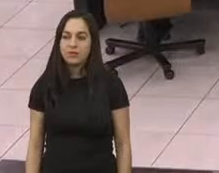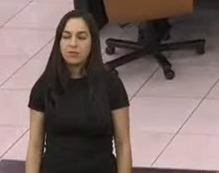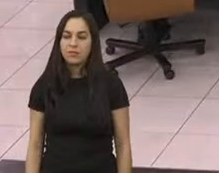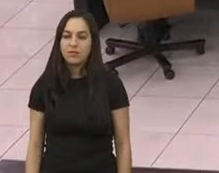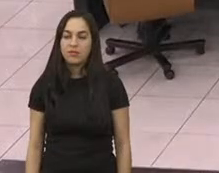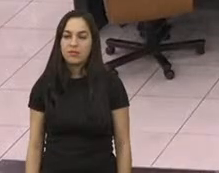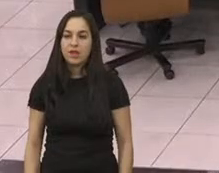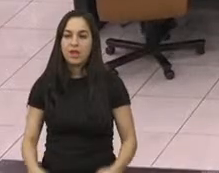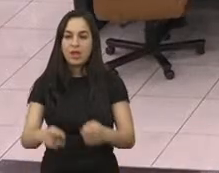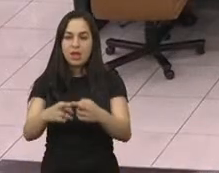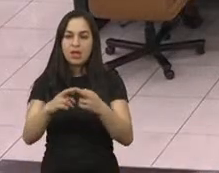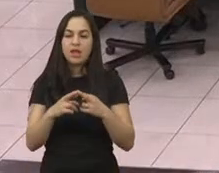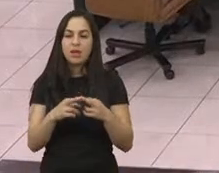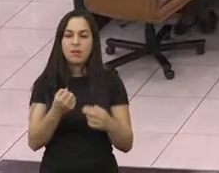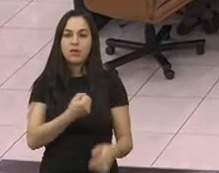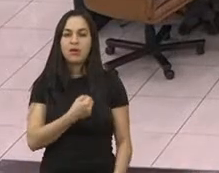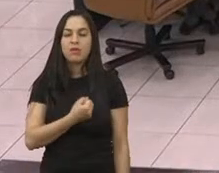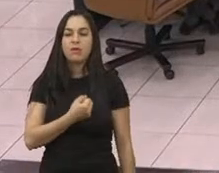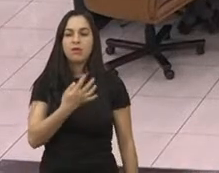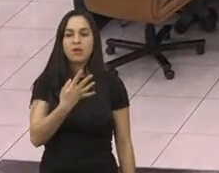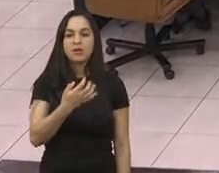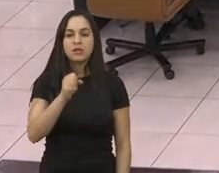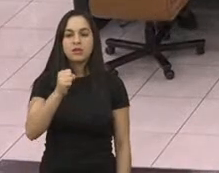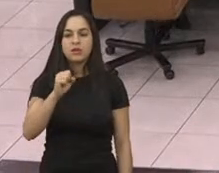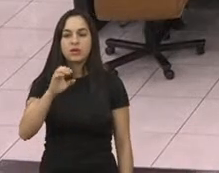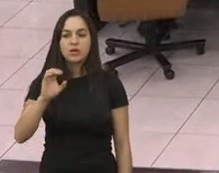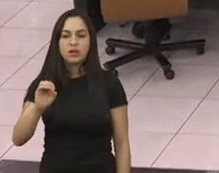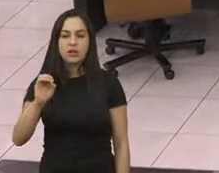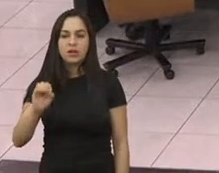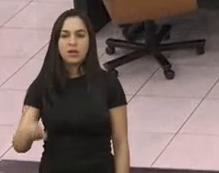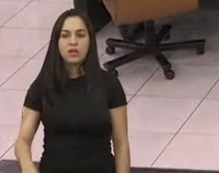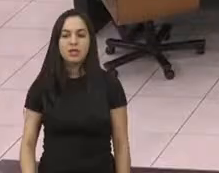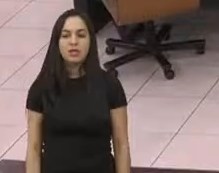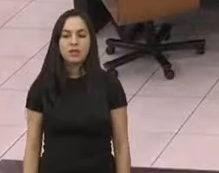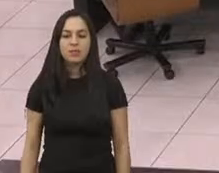Requerimento 480.